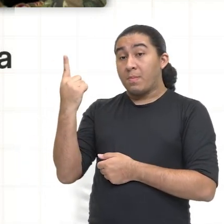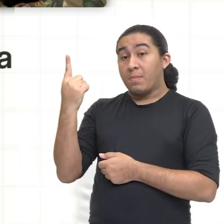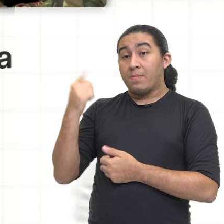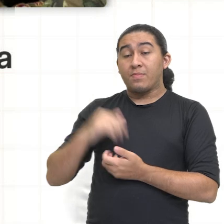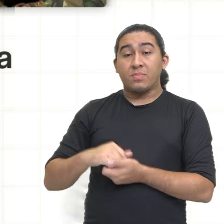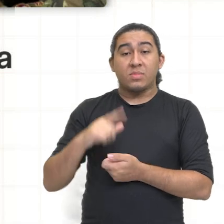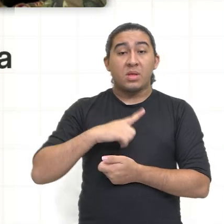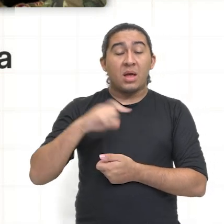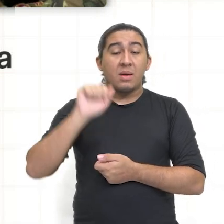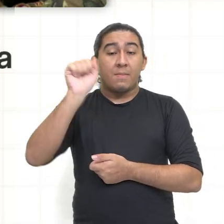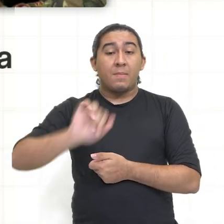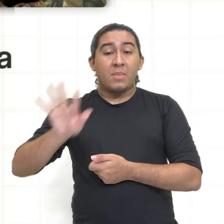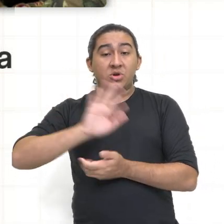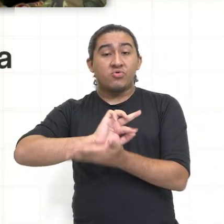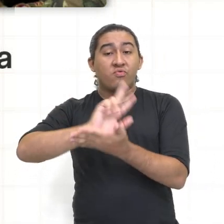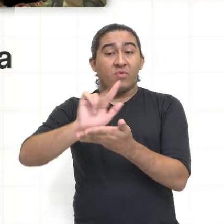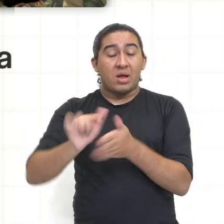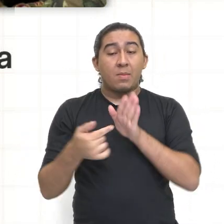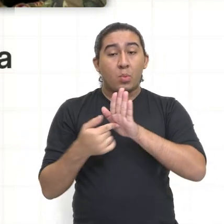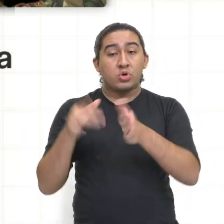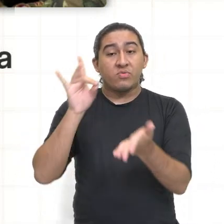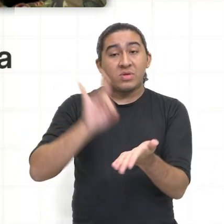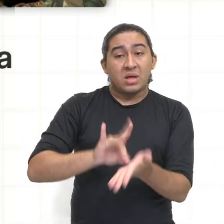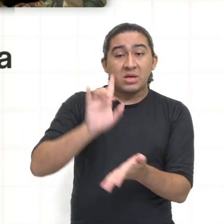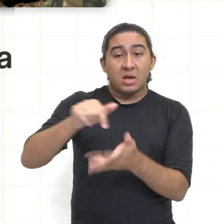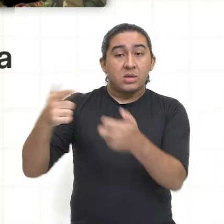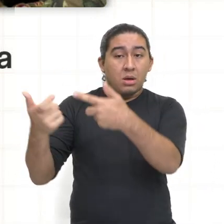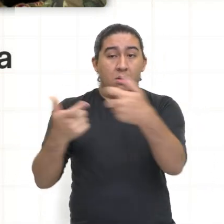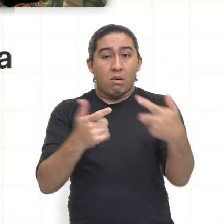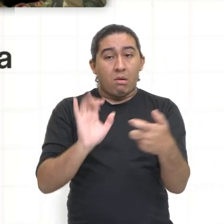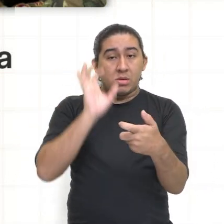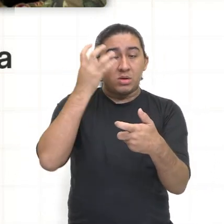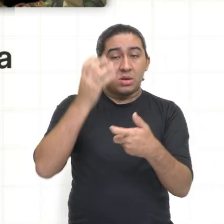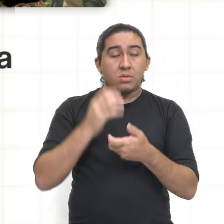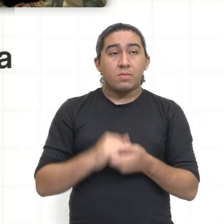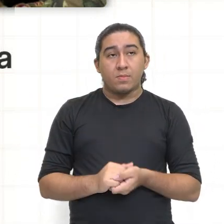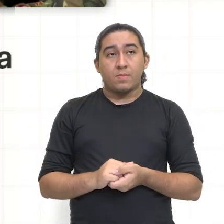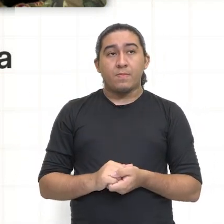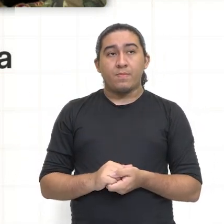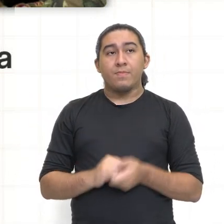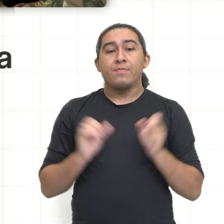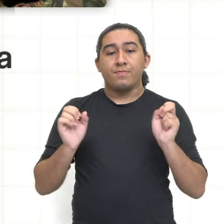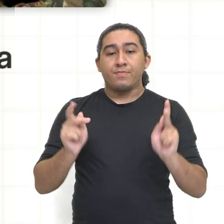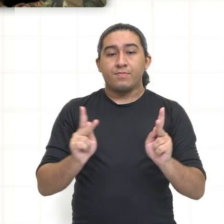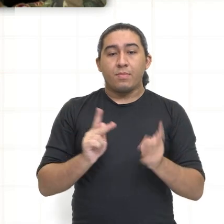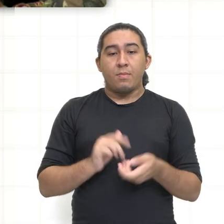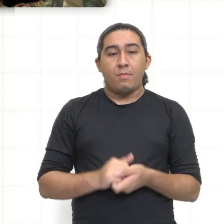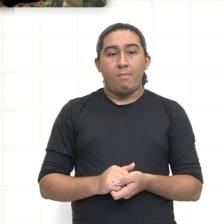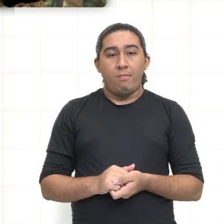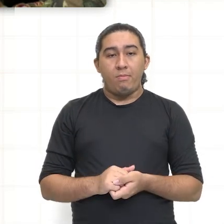que vai realmente retratar essa guerra do Iraque, ok?